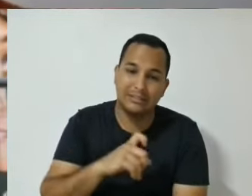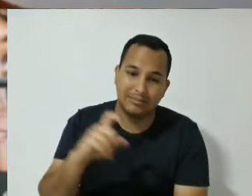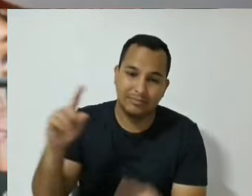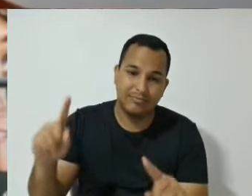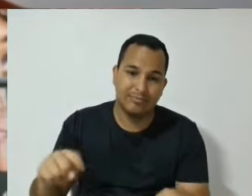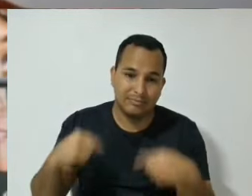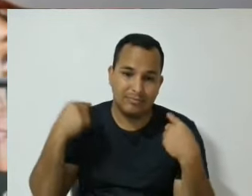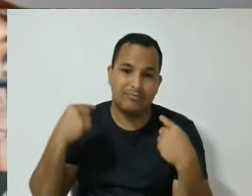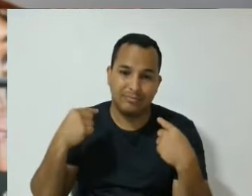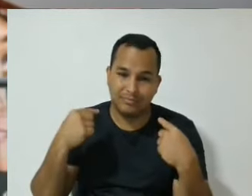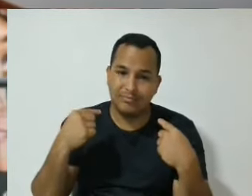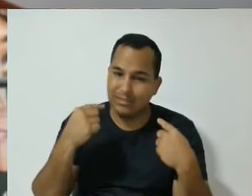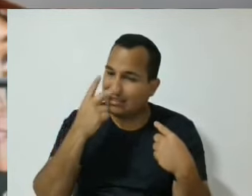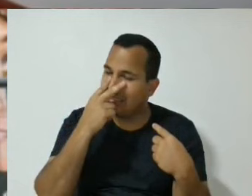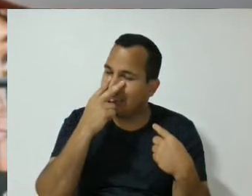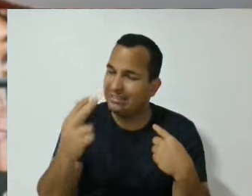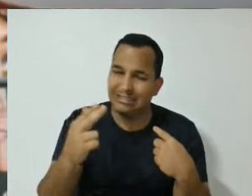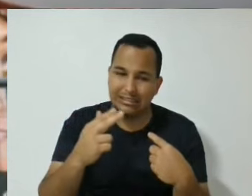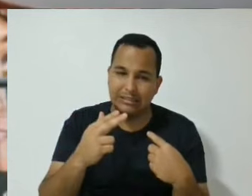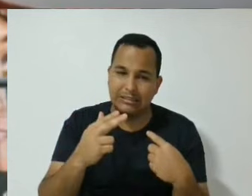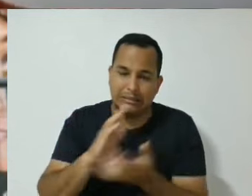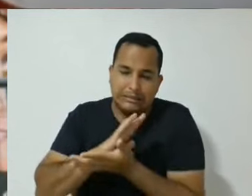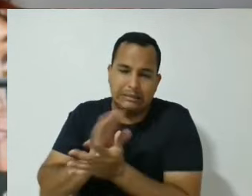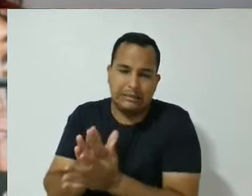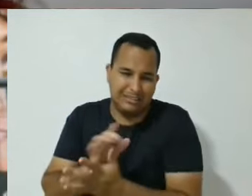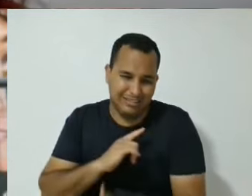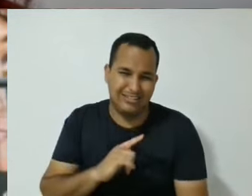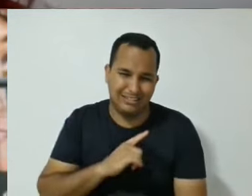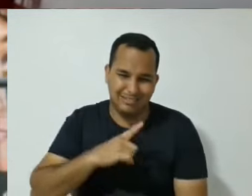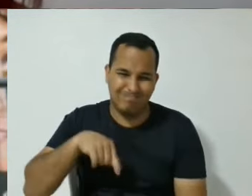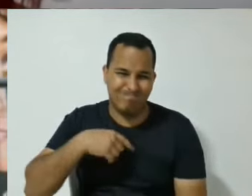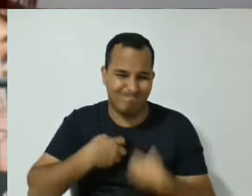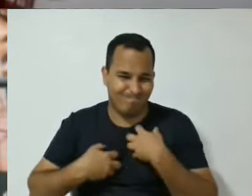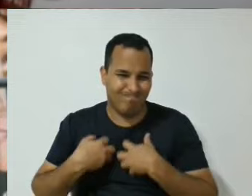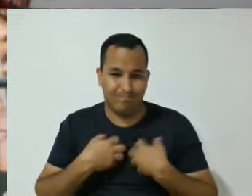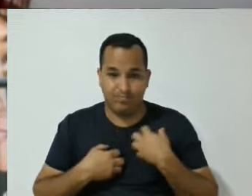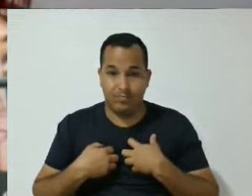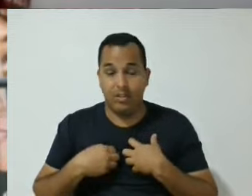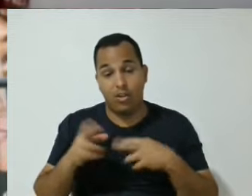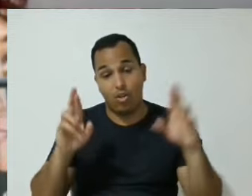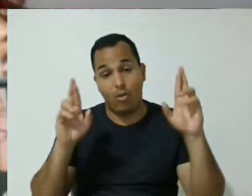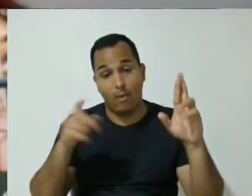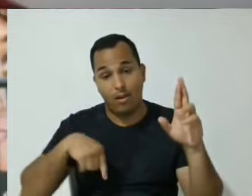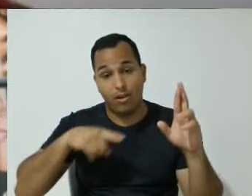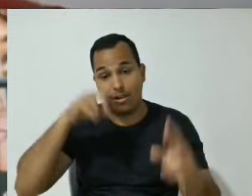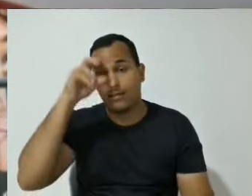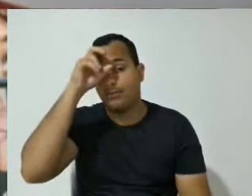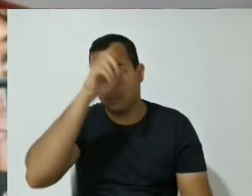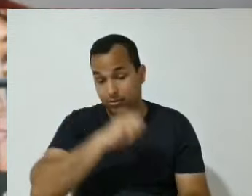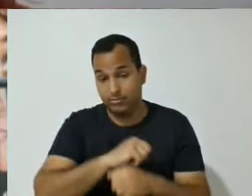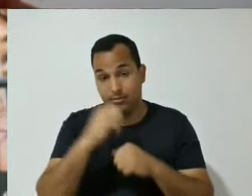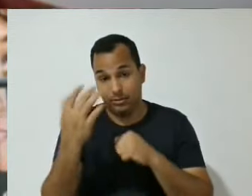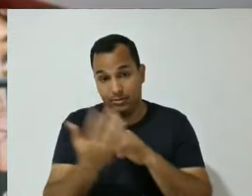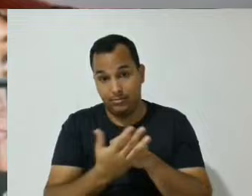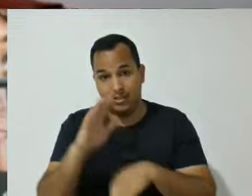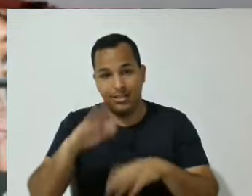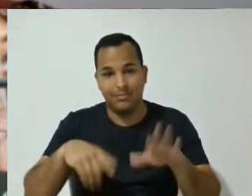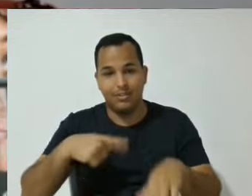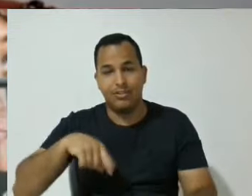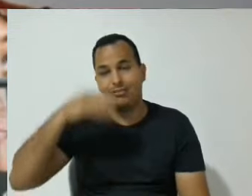muito cruel com todos nós, né? E tomara que nós tenhamos aprendido com a pandemia, né? Porque eu acho que às vezes a gente esquece,